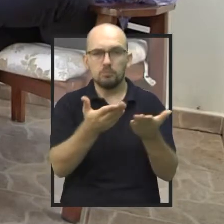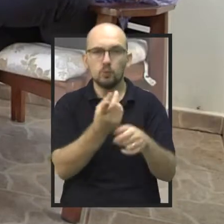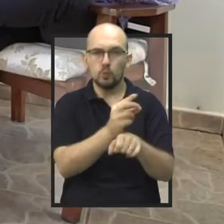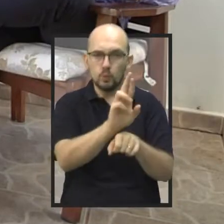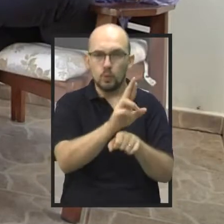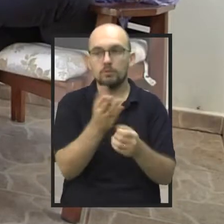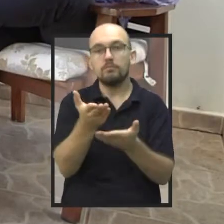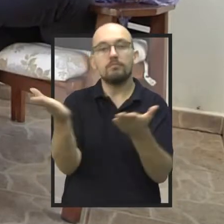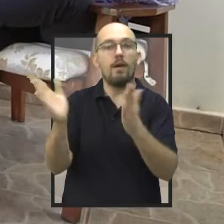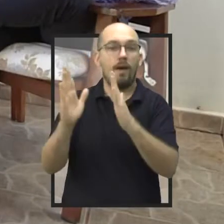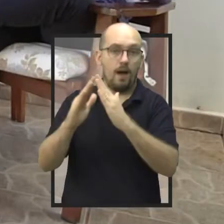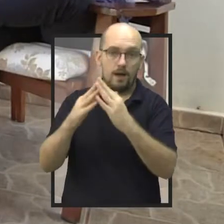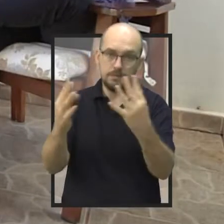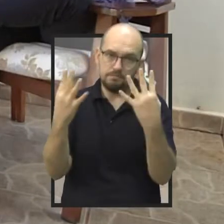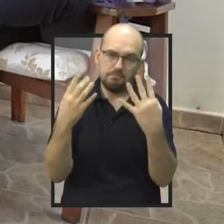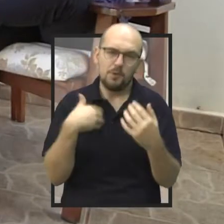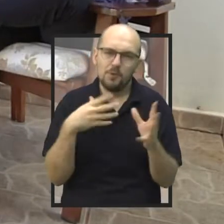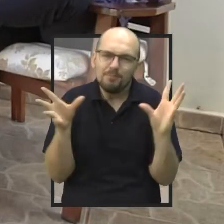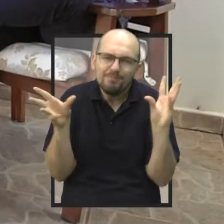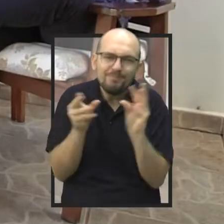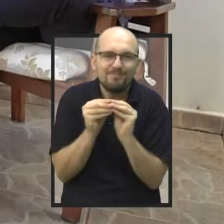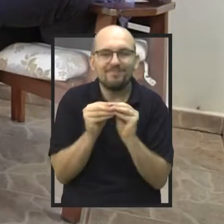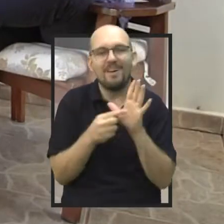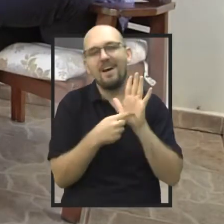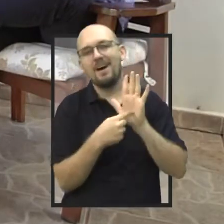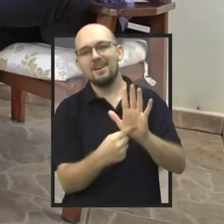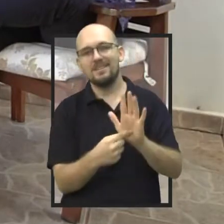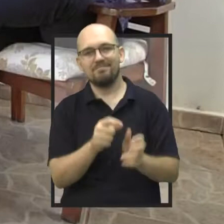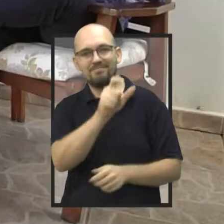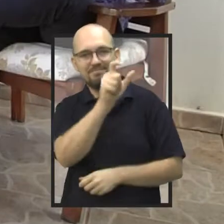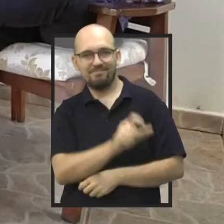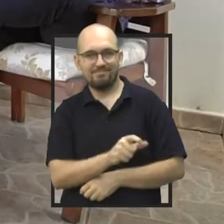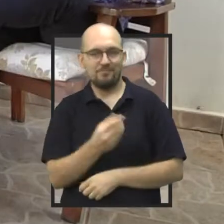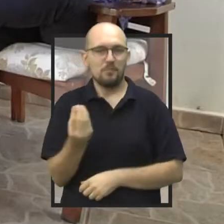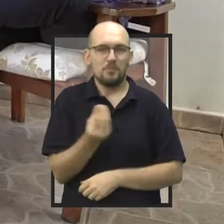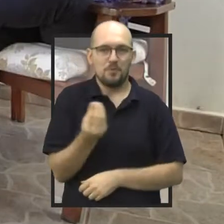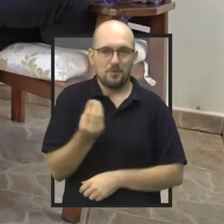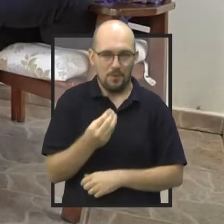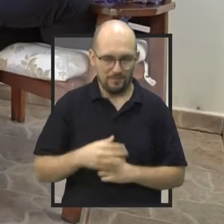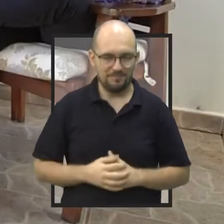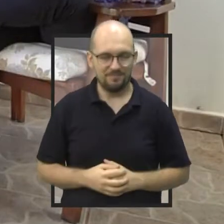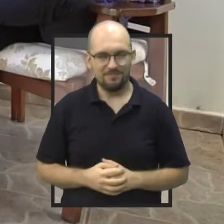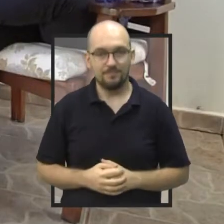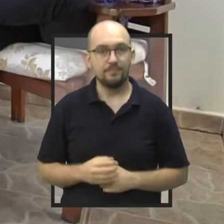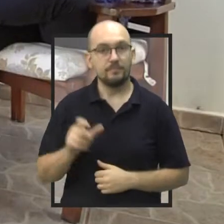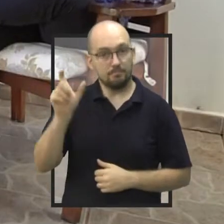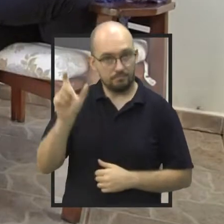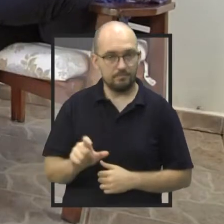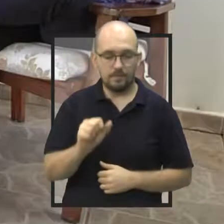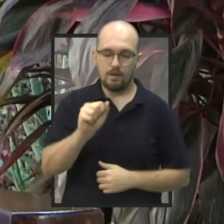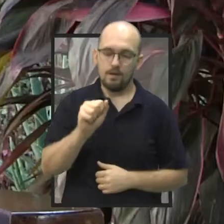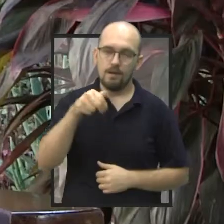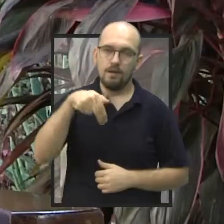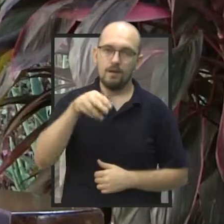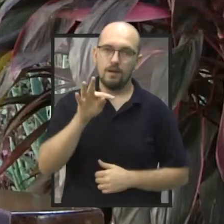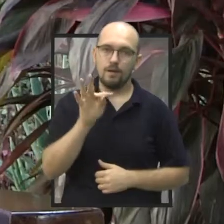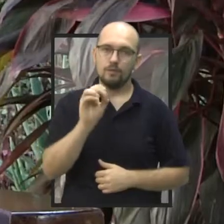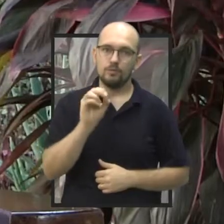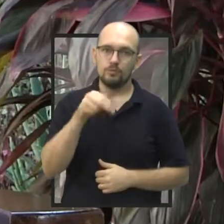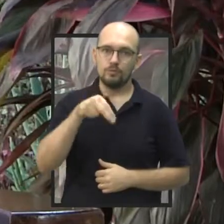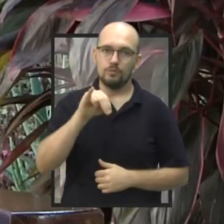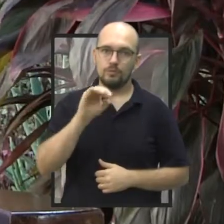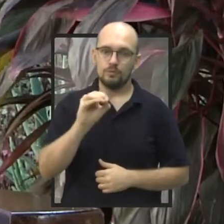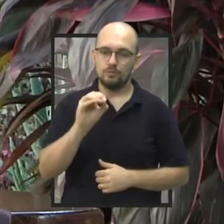fazer uma breve apresentação do nosso entrevistado de hoje. O Dr. Antônio Evaristo Marot é um